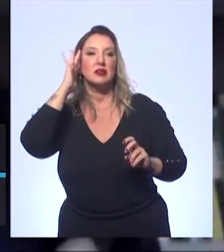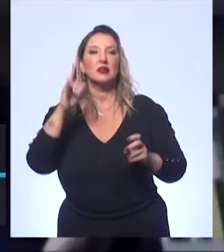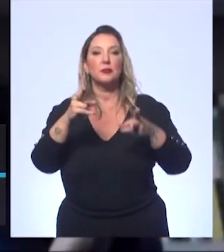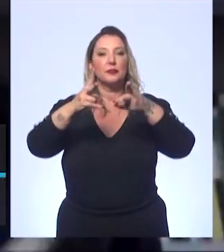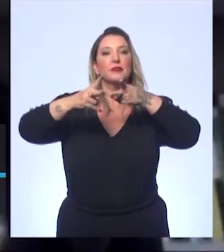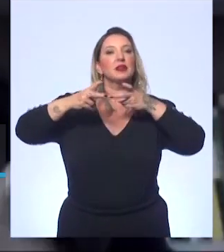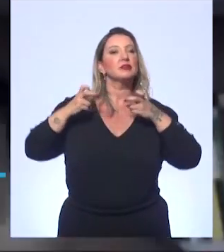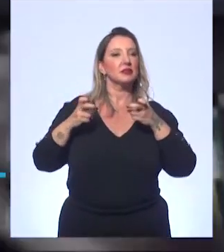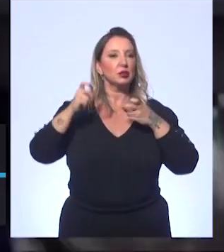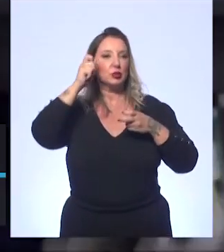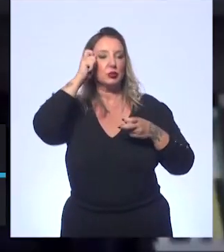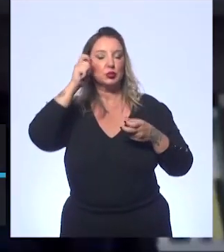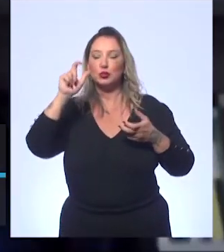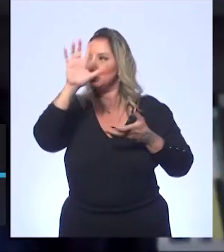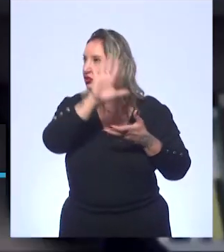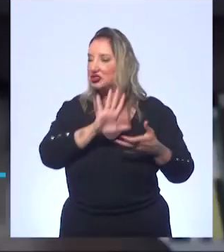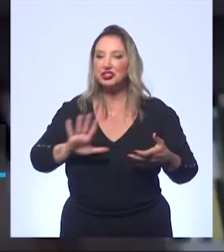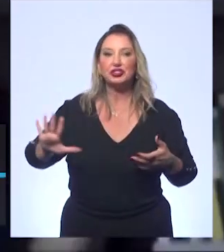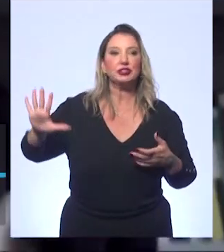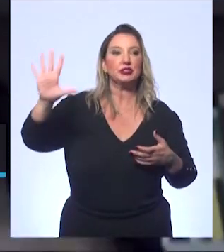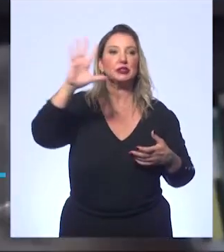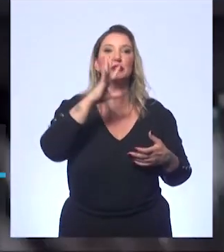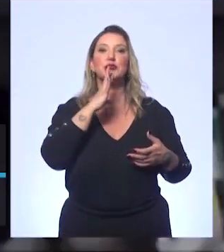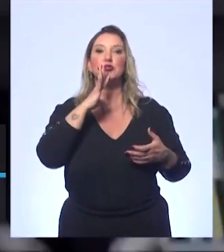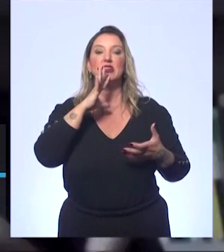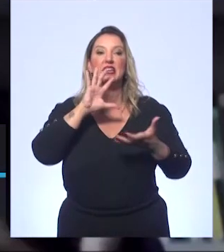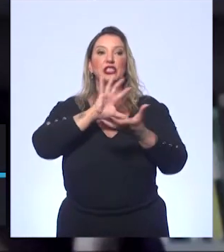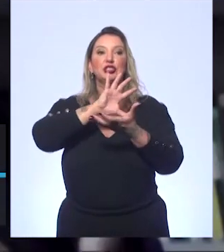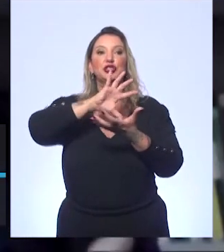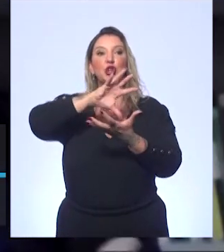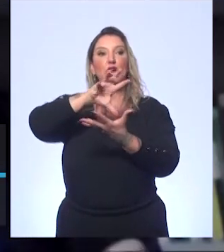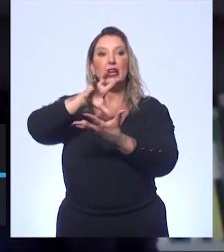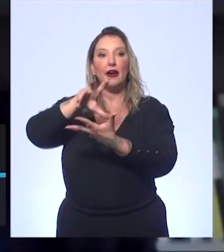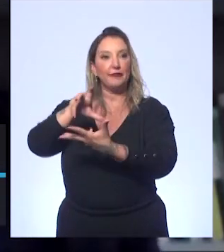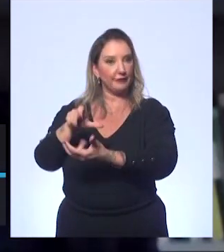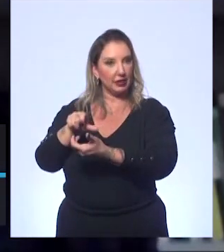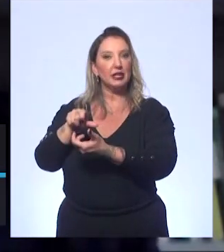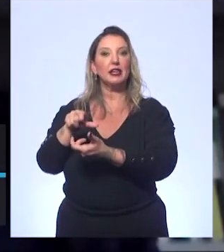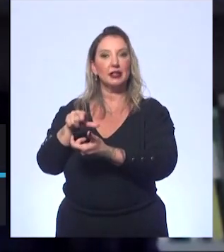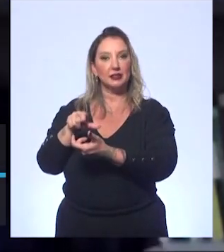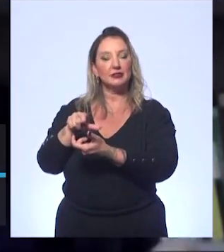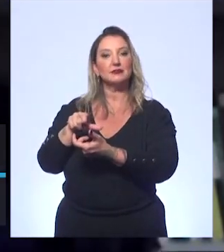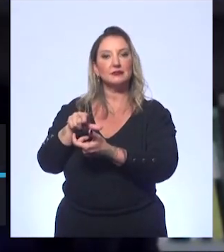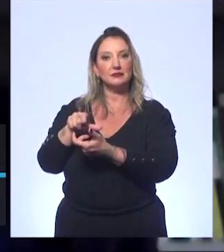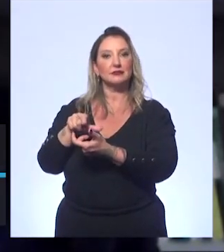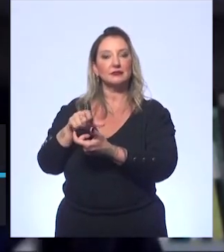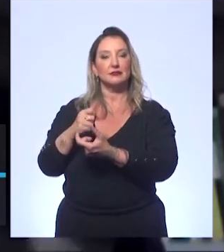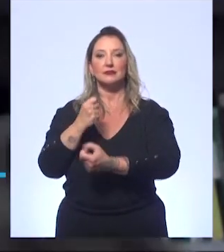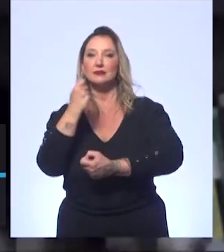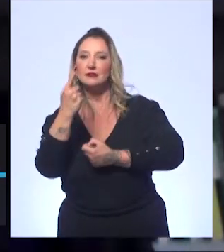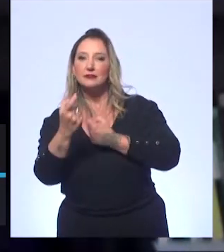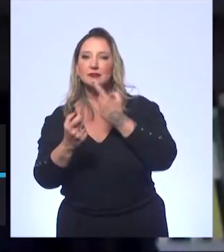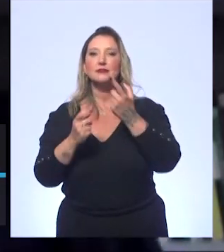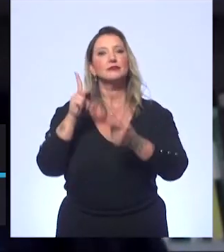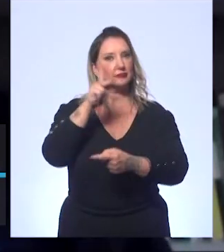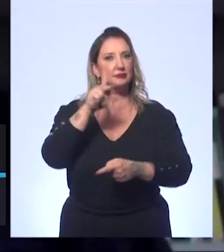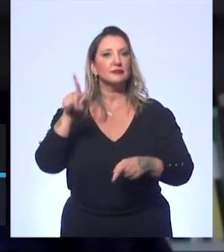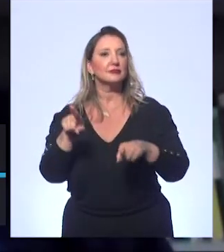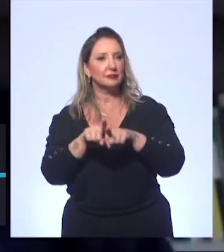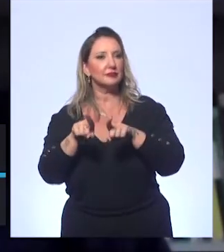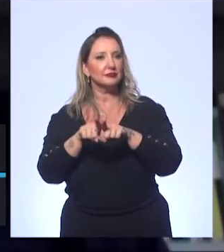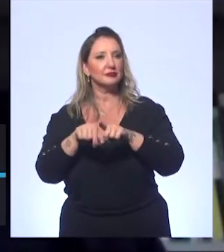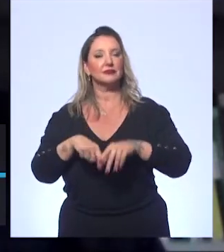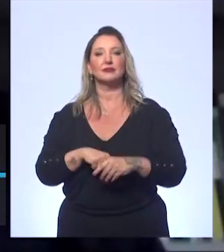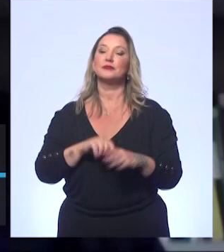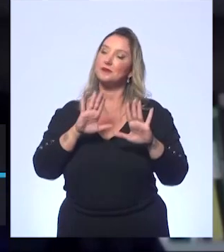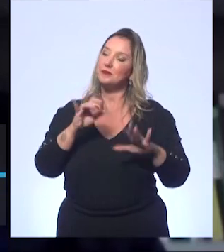percepção da cultura geral, de conhecer a geografia, e que alguns também professores. Então,